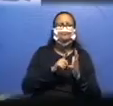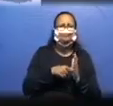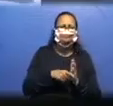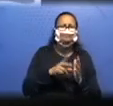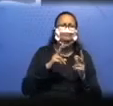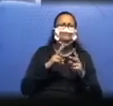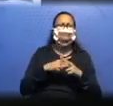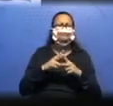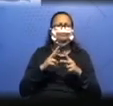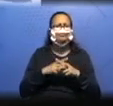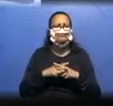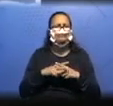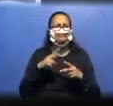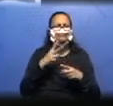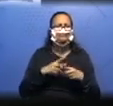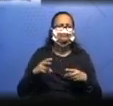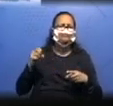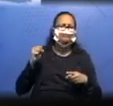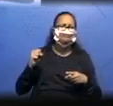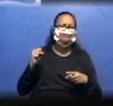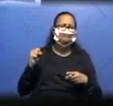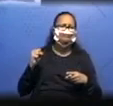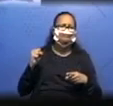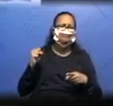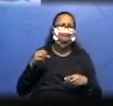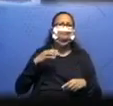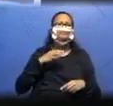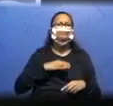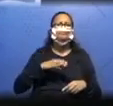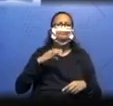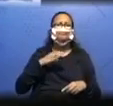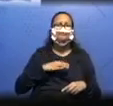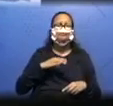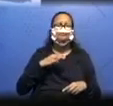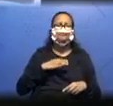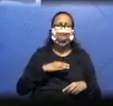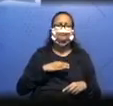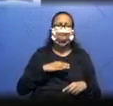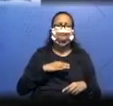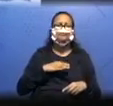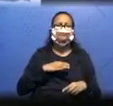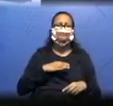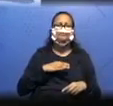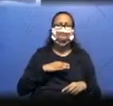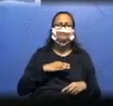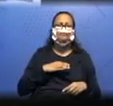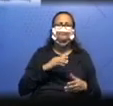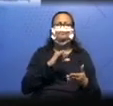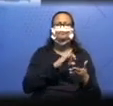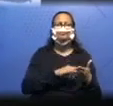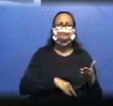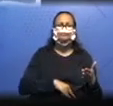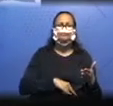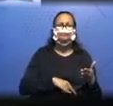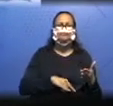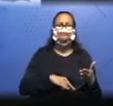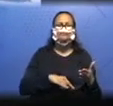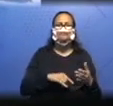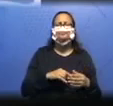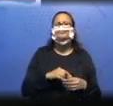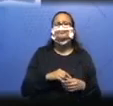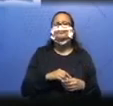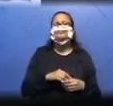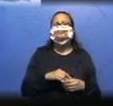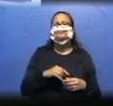passa. Depois de muita discussão, venceu a proposta de Portugal, que ficou registrada no Tratado